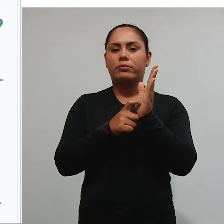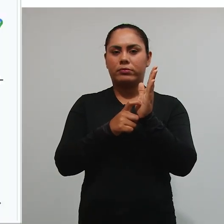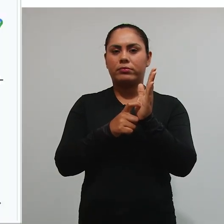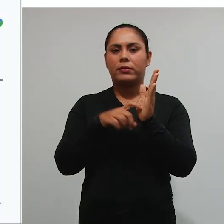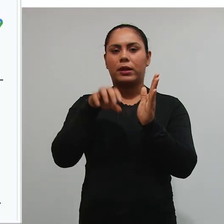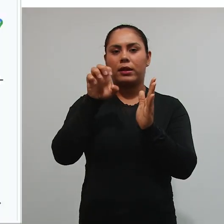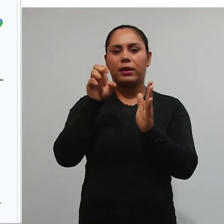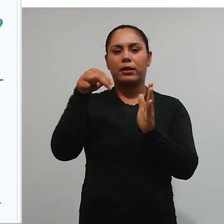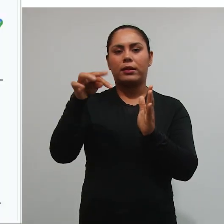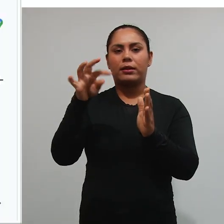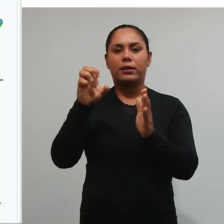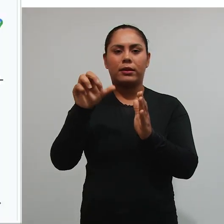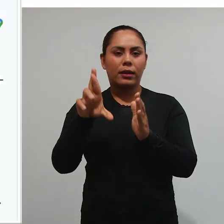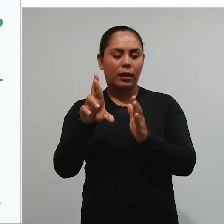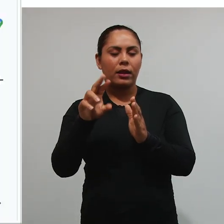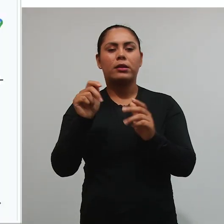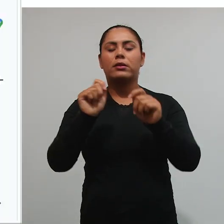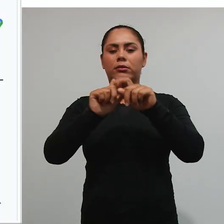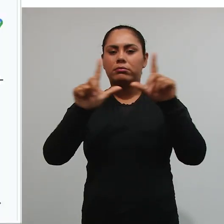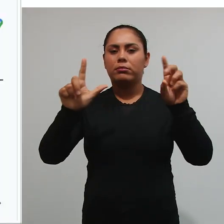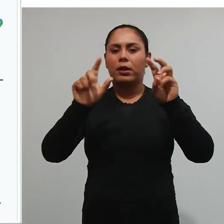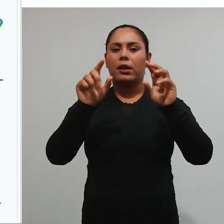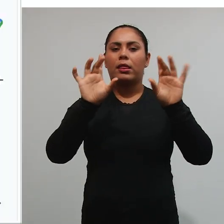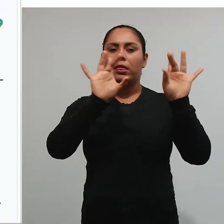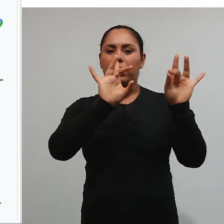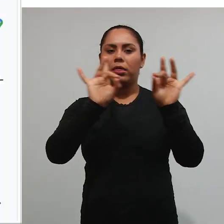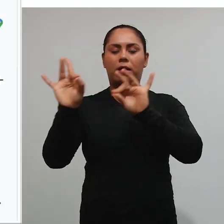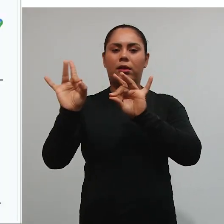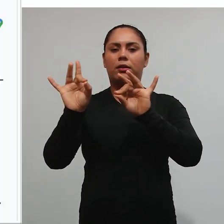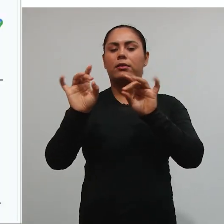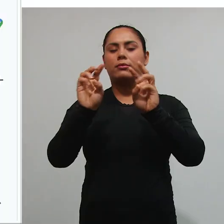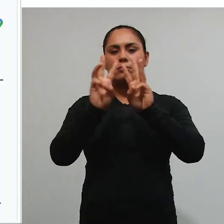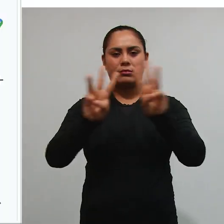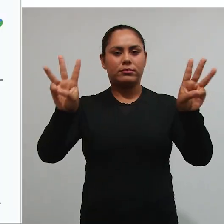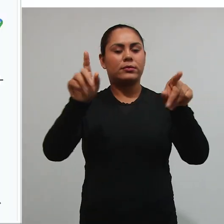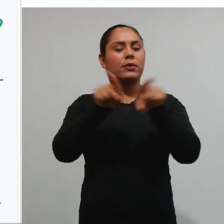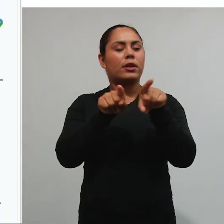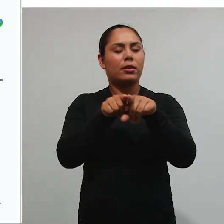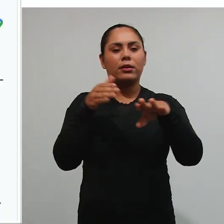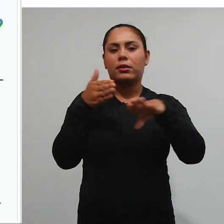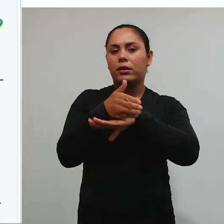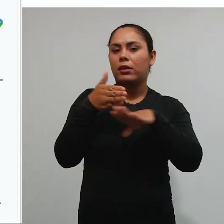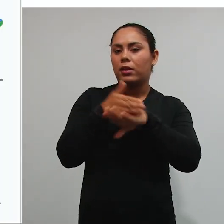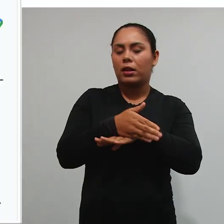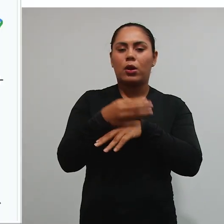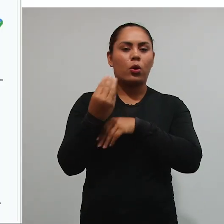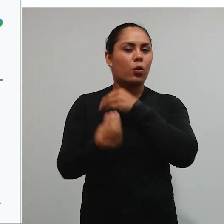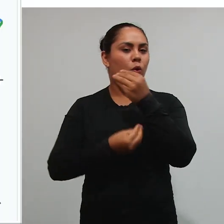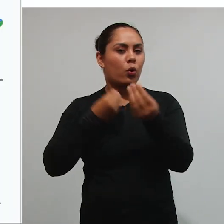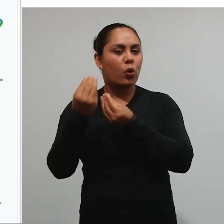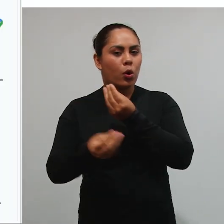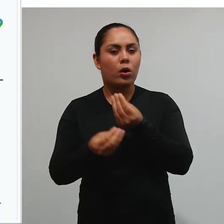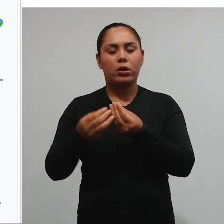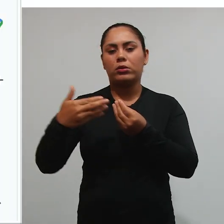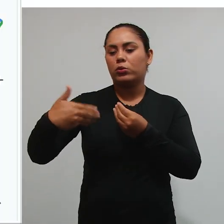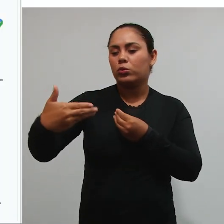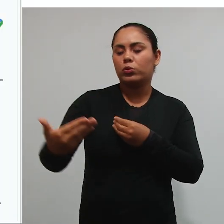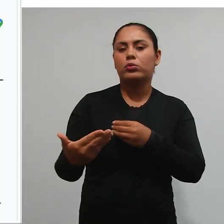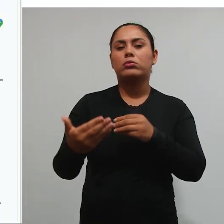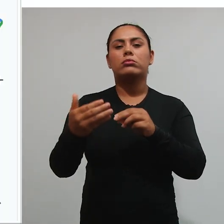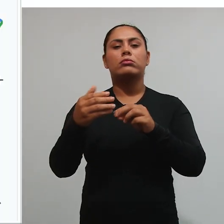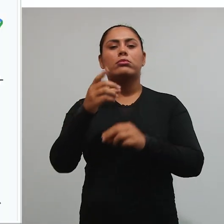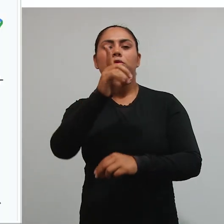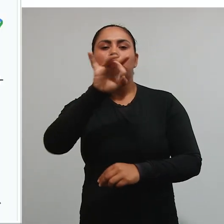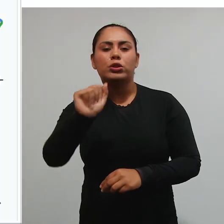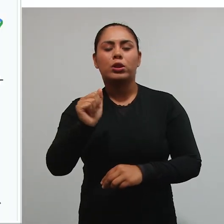para que ele possa gerar o link. E o acesso, né? Quando que você fez o acesso? Qual